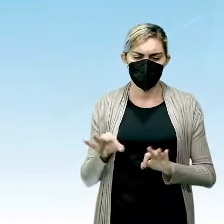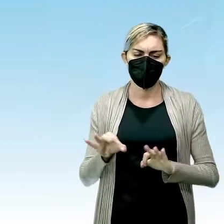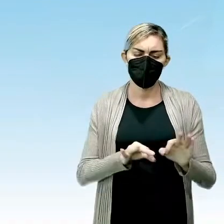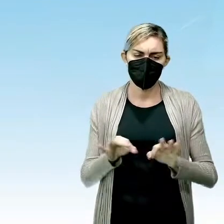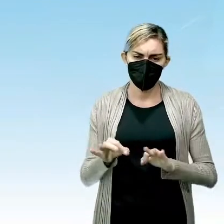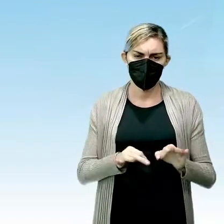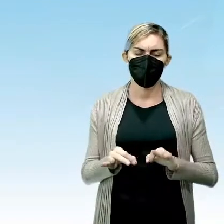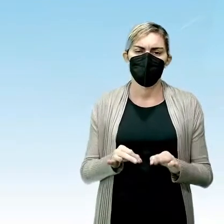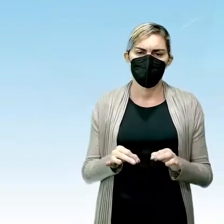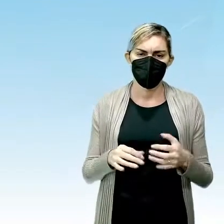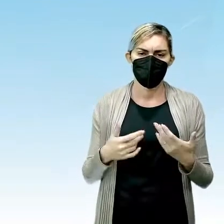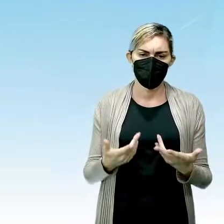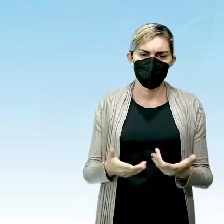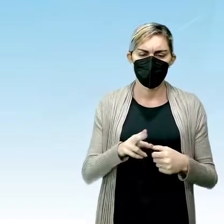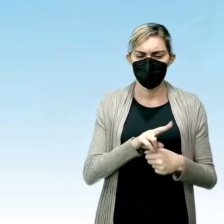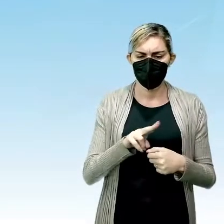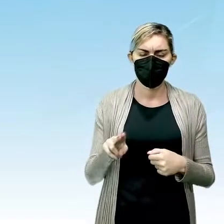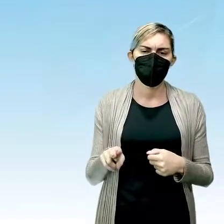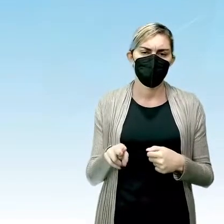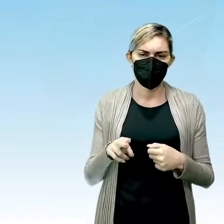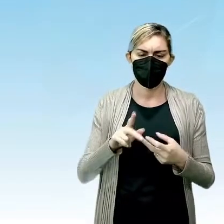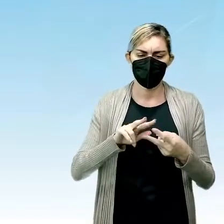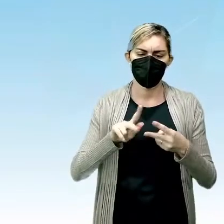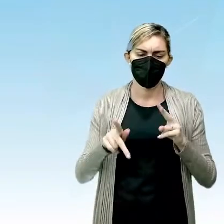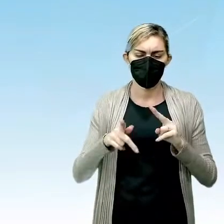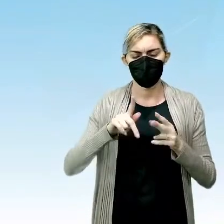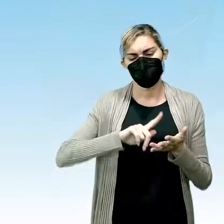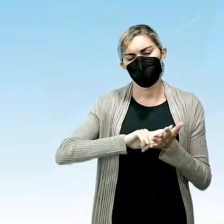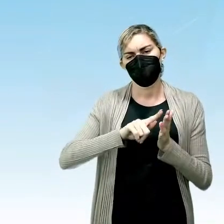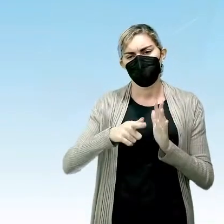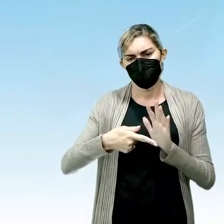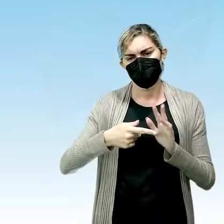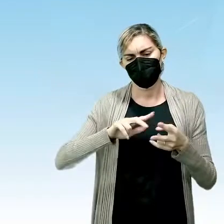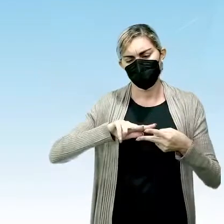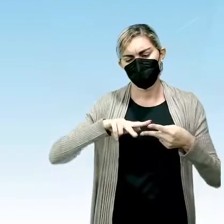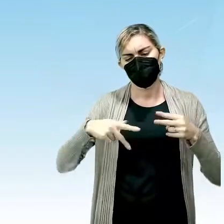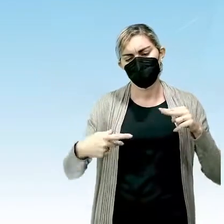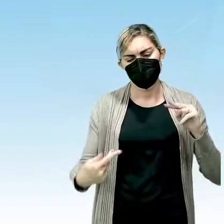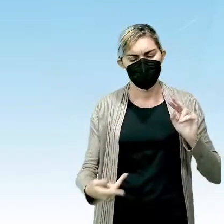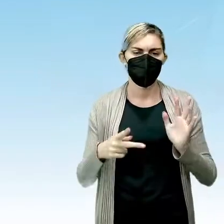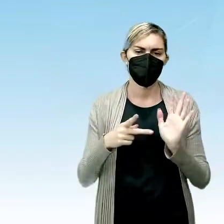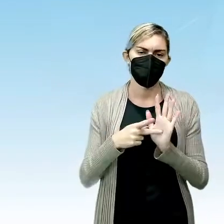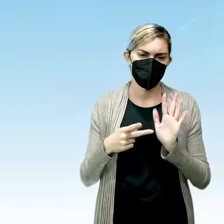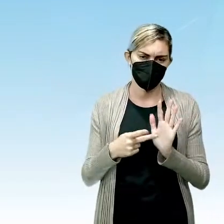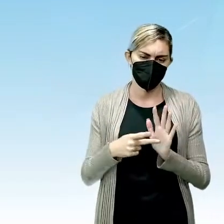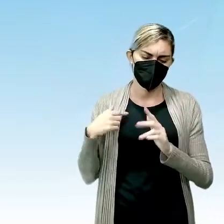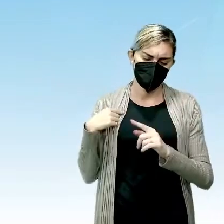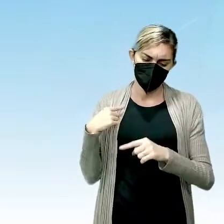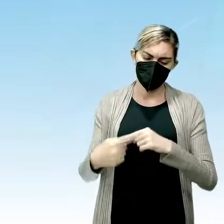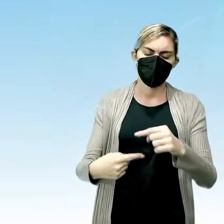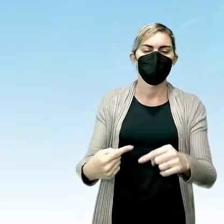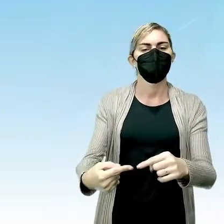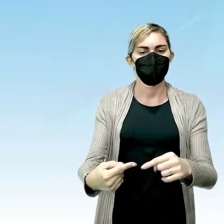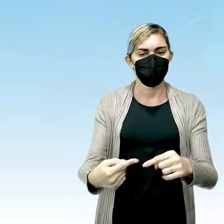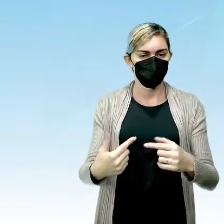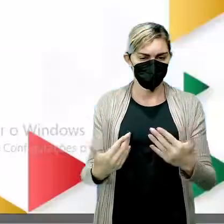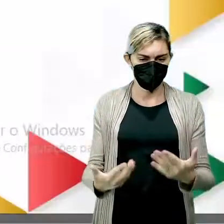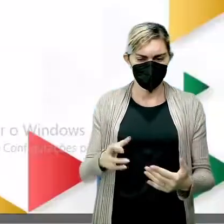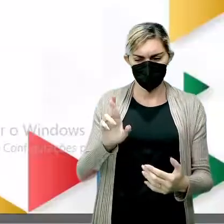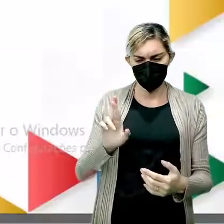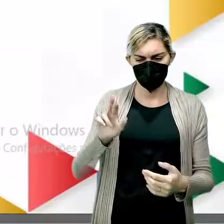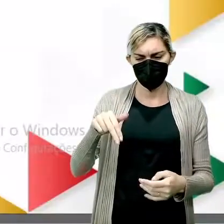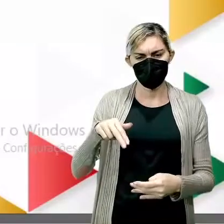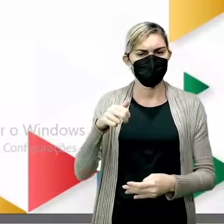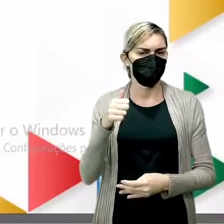unidades que são chamadas de genes, os quais, na verdade, são herdáveis. O RNA, por sua